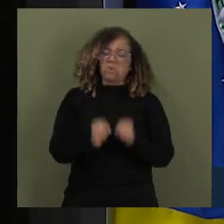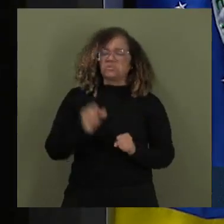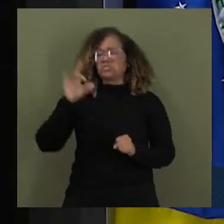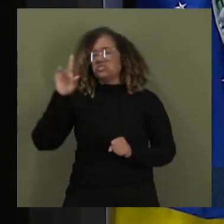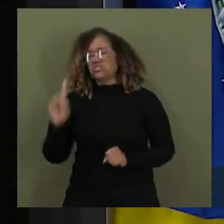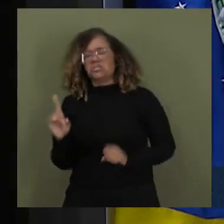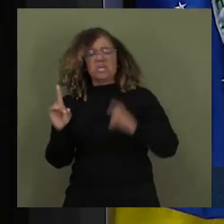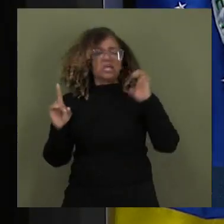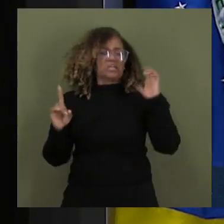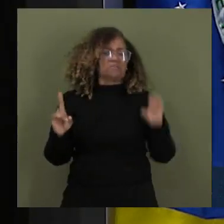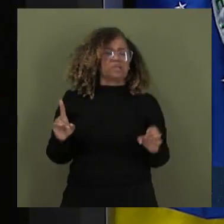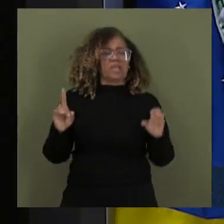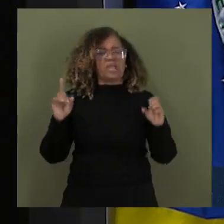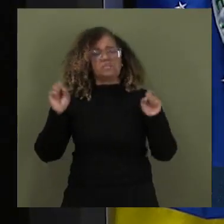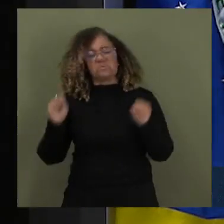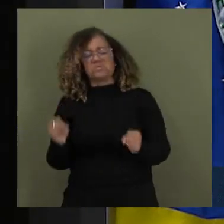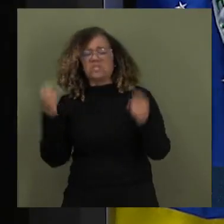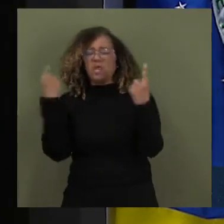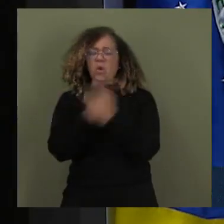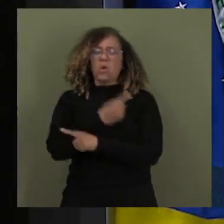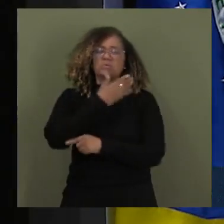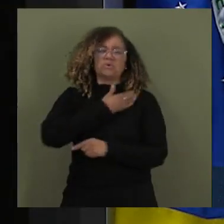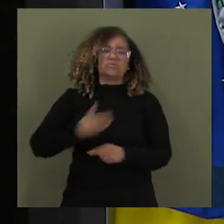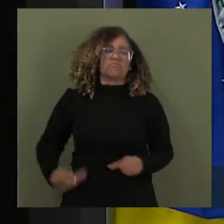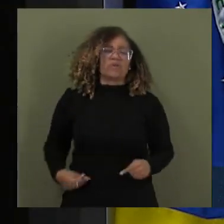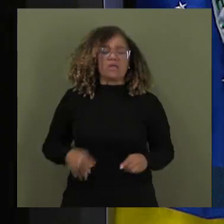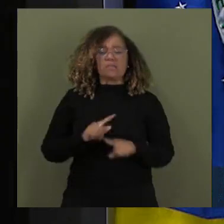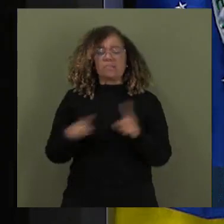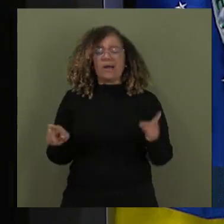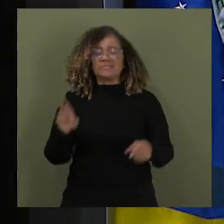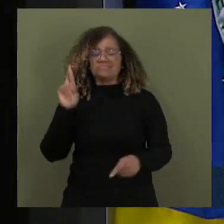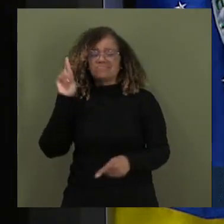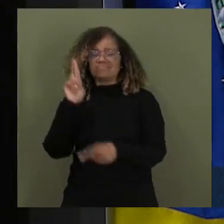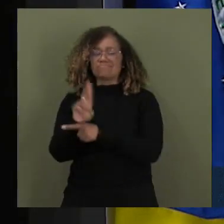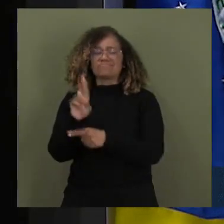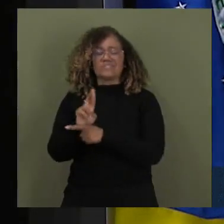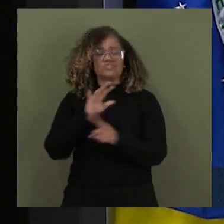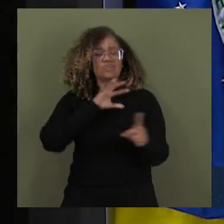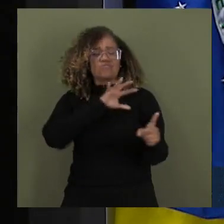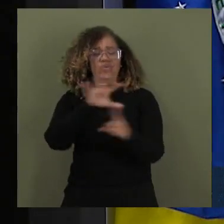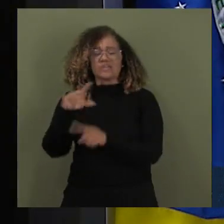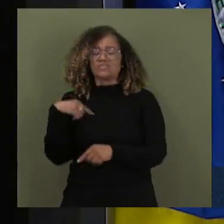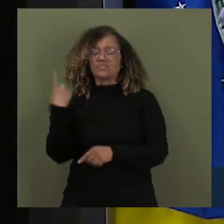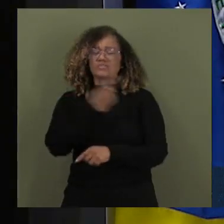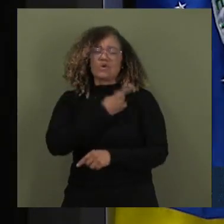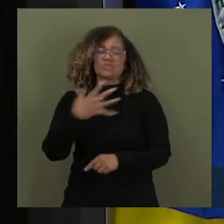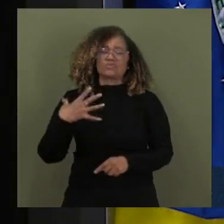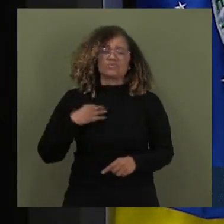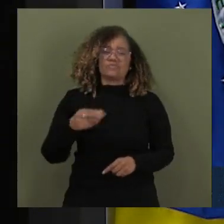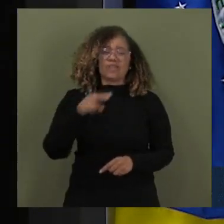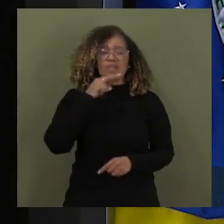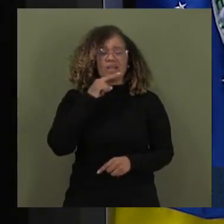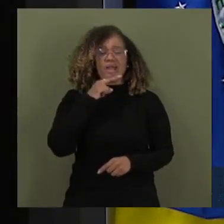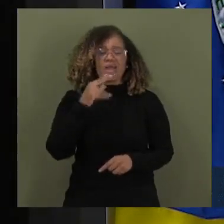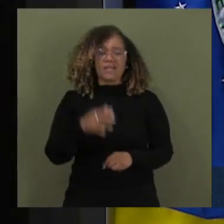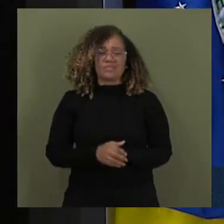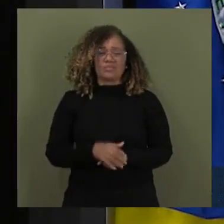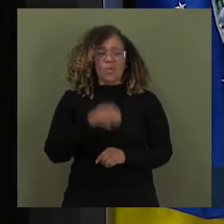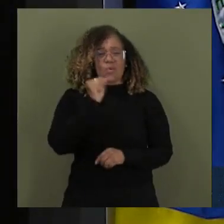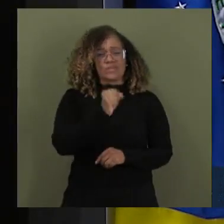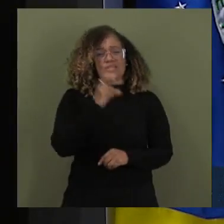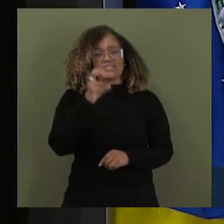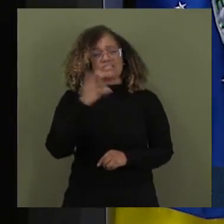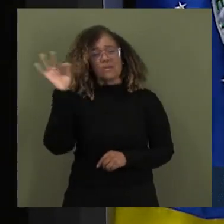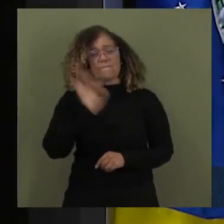centro, se é contra o governo, a favor do governo. Isso é algo que representa um impacto nos nossos filhos, nos nossos netos. É 85%